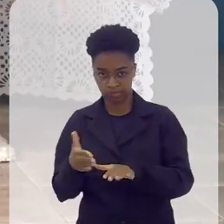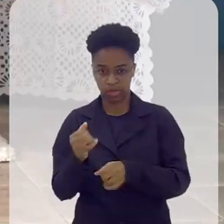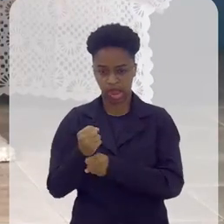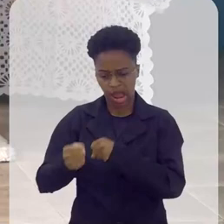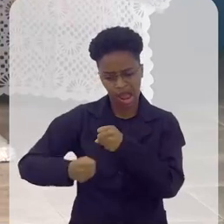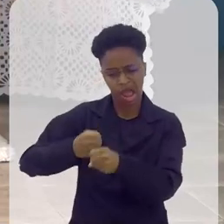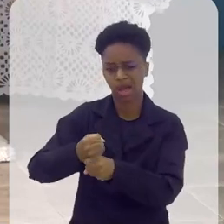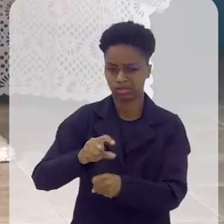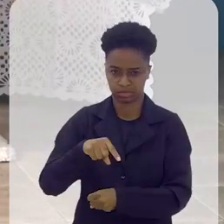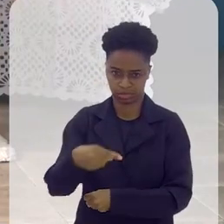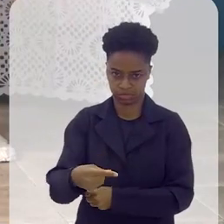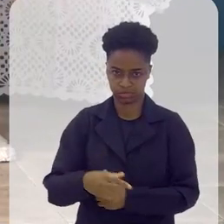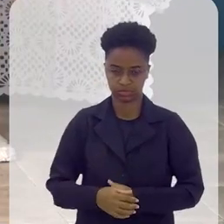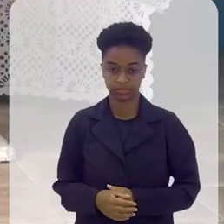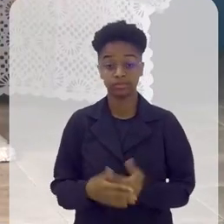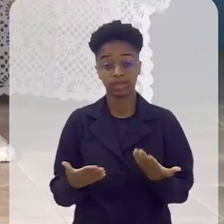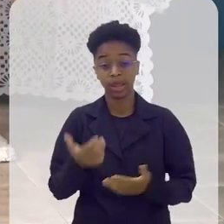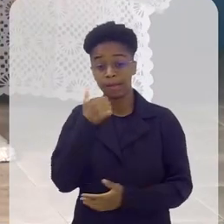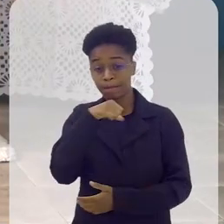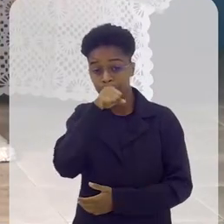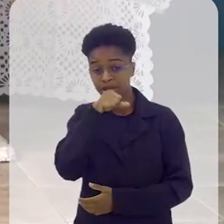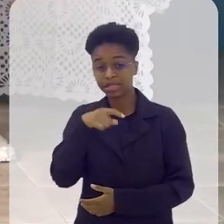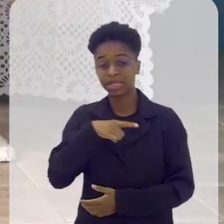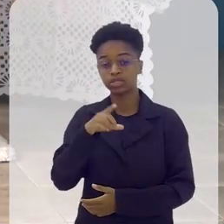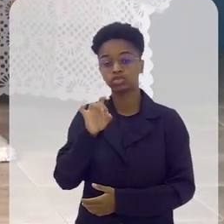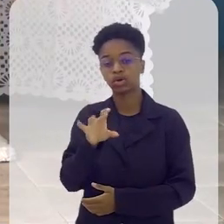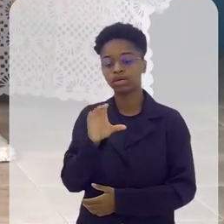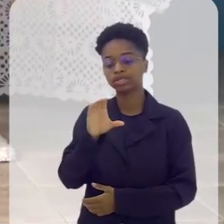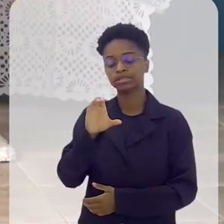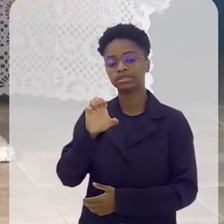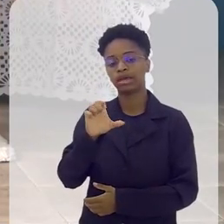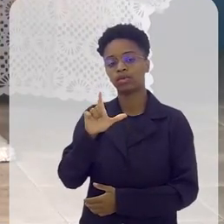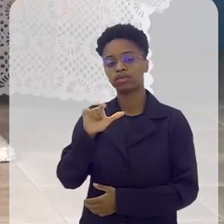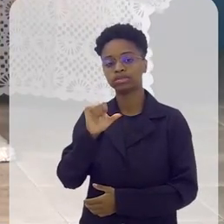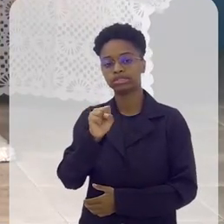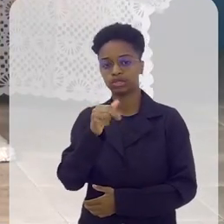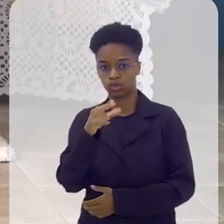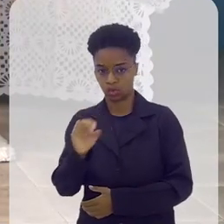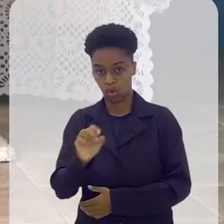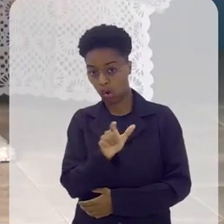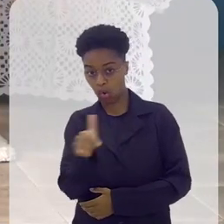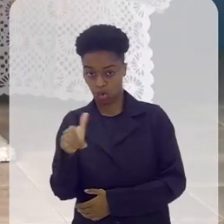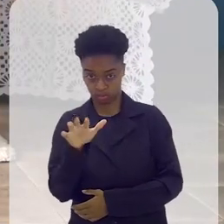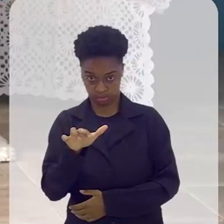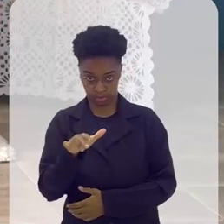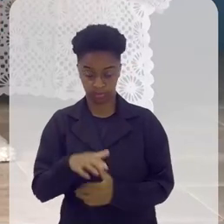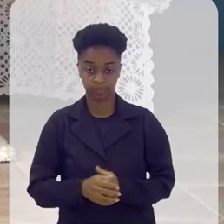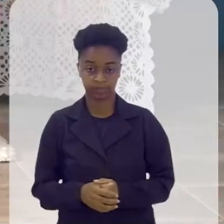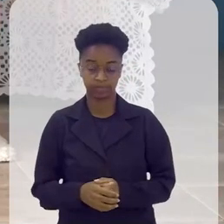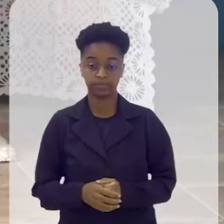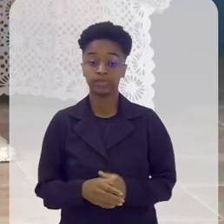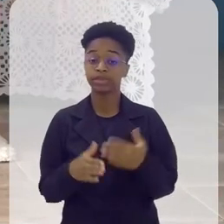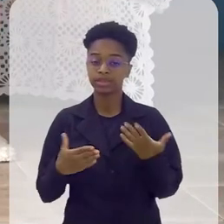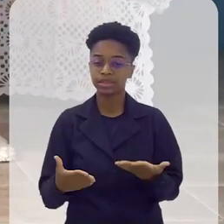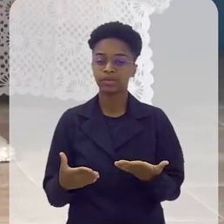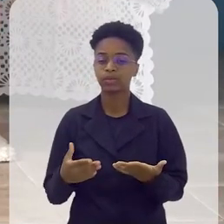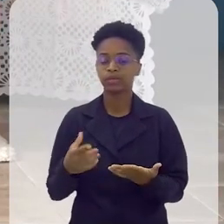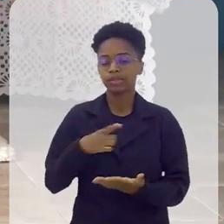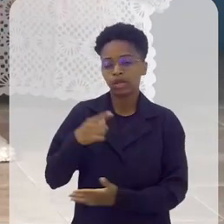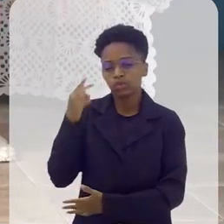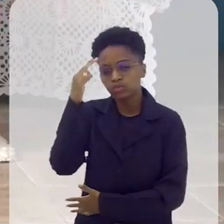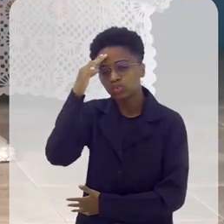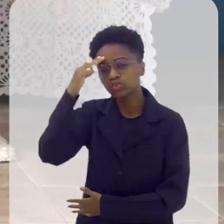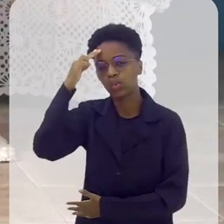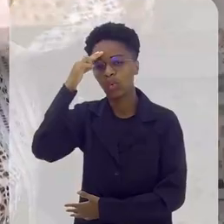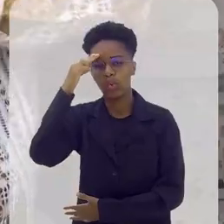anos depois. E a mamãe só tinha o Celcinho, que era o meu irmão. Muito bem, mamãe tinha esse